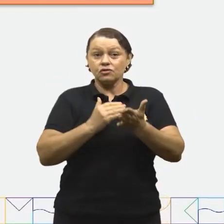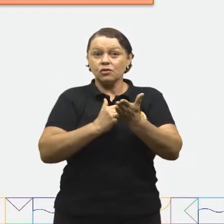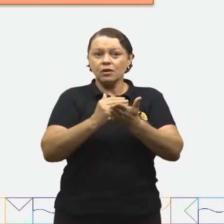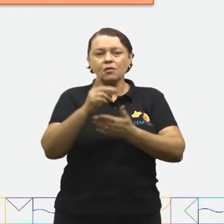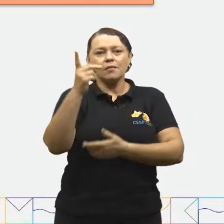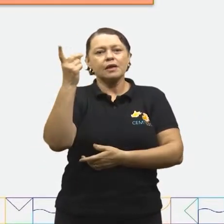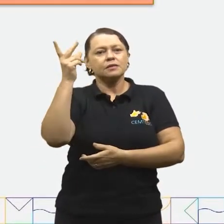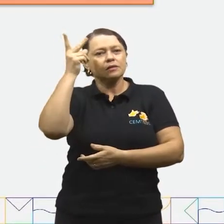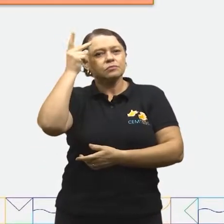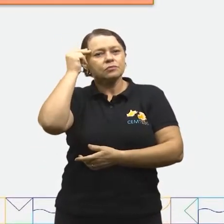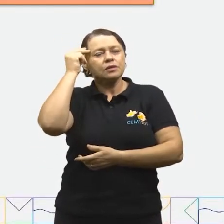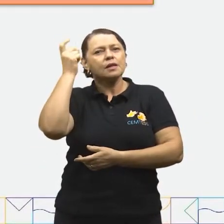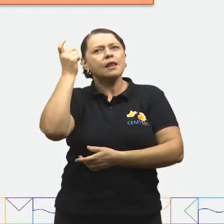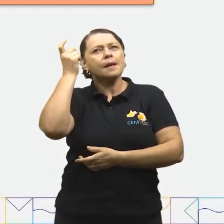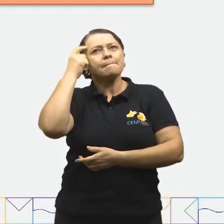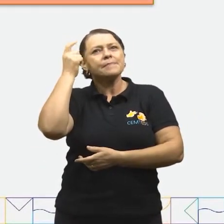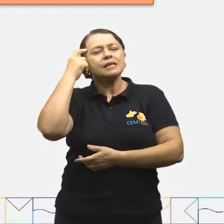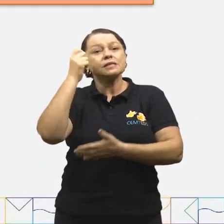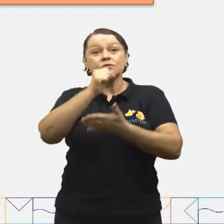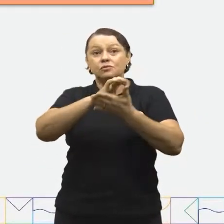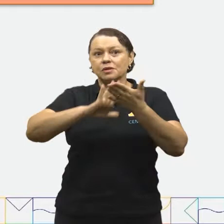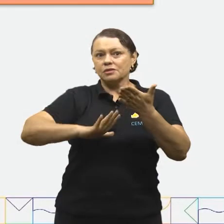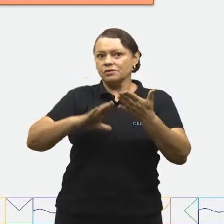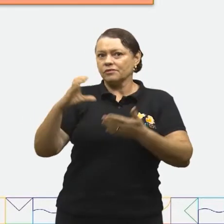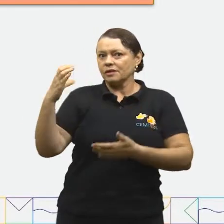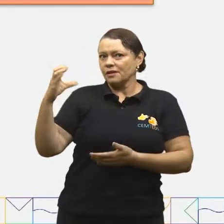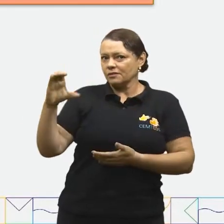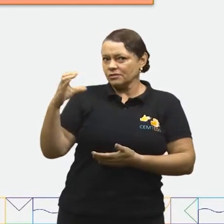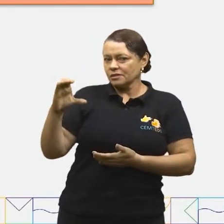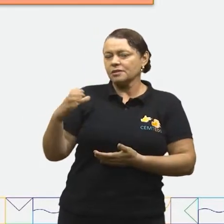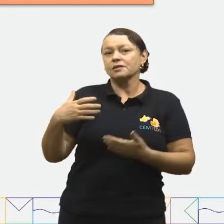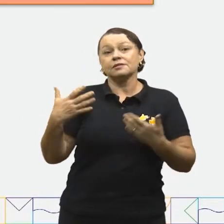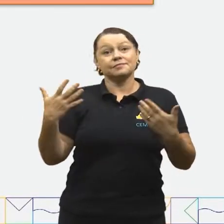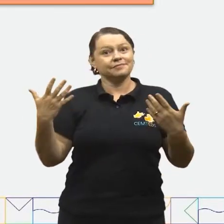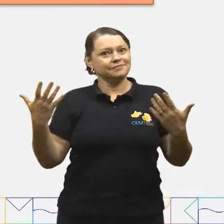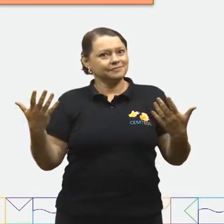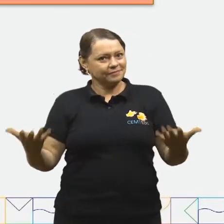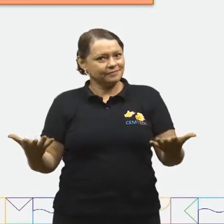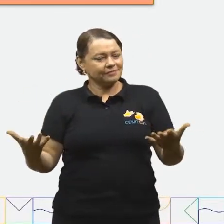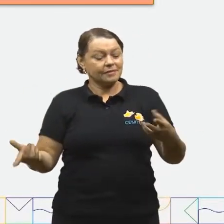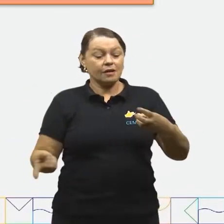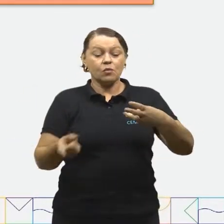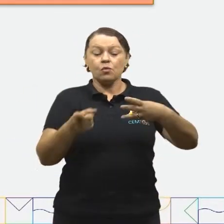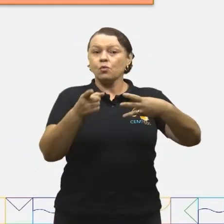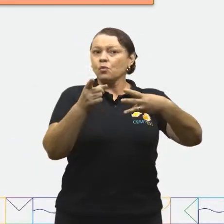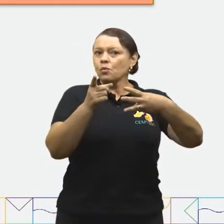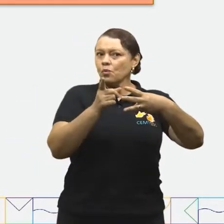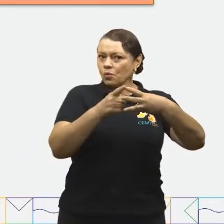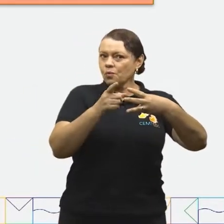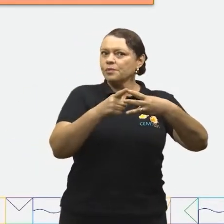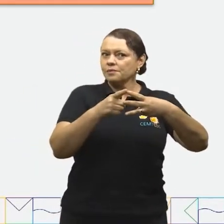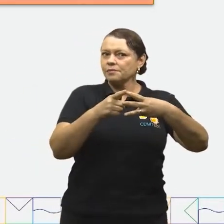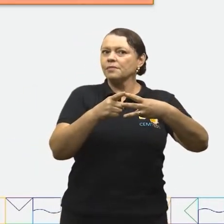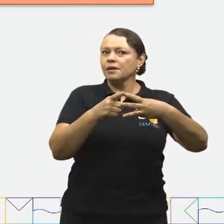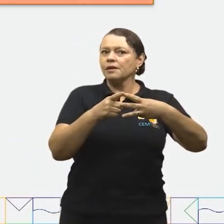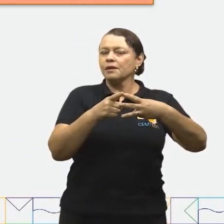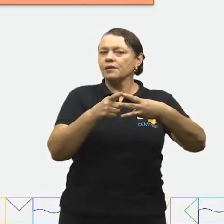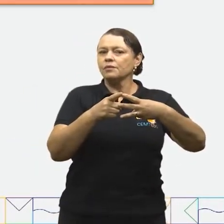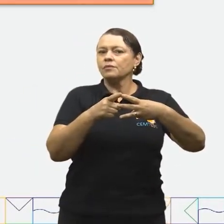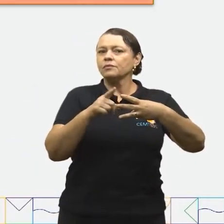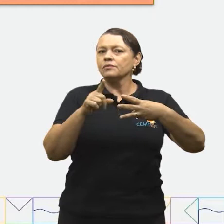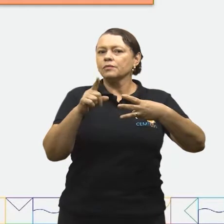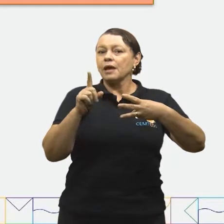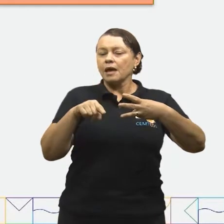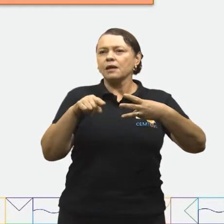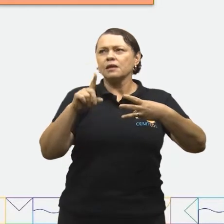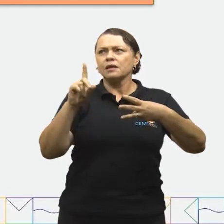Tainá pensando sobre o trabalho de ciências. Então, o primeiro quadrinho deve ser, será